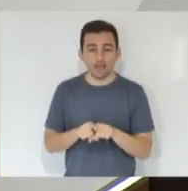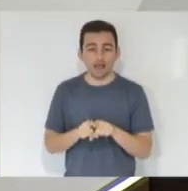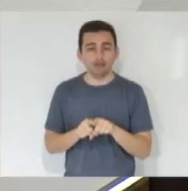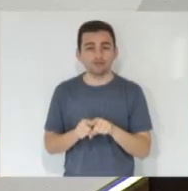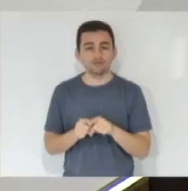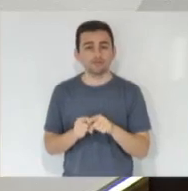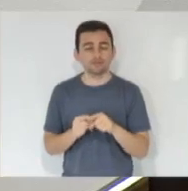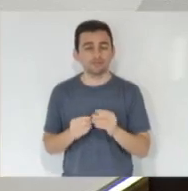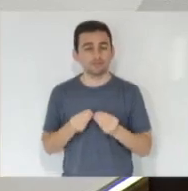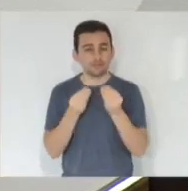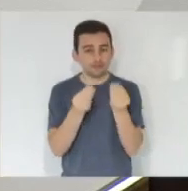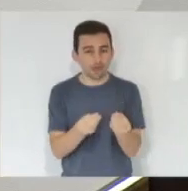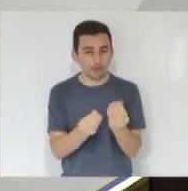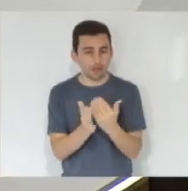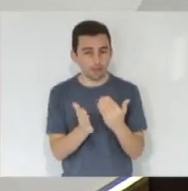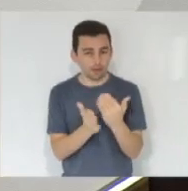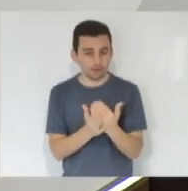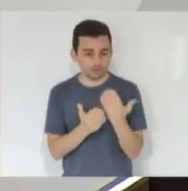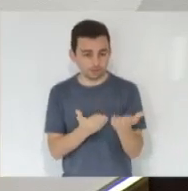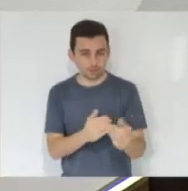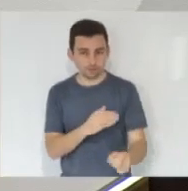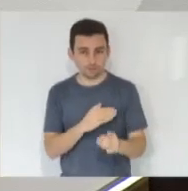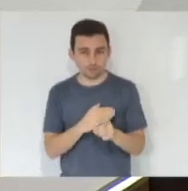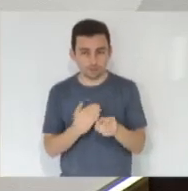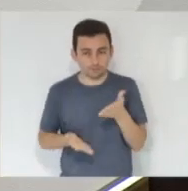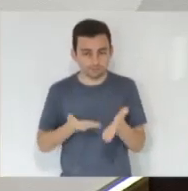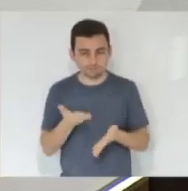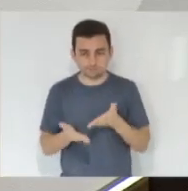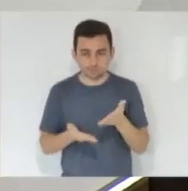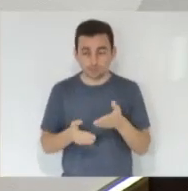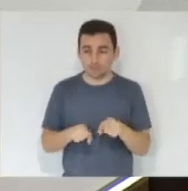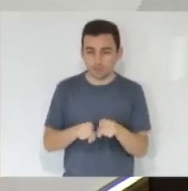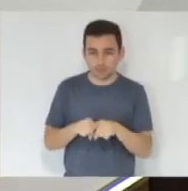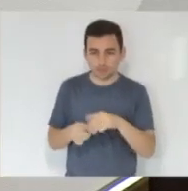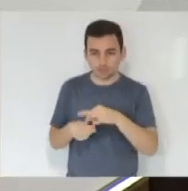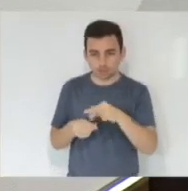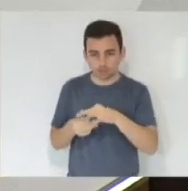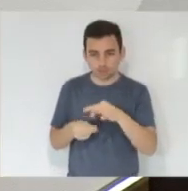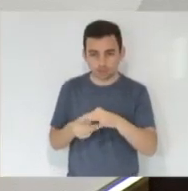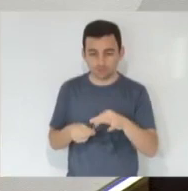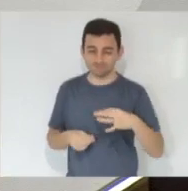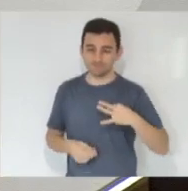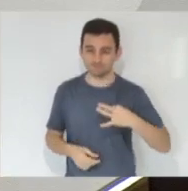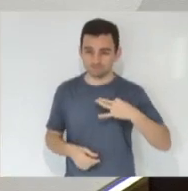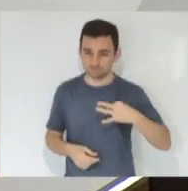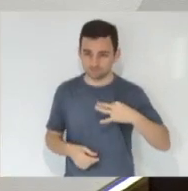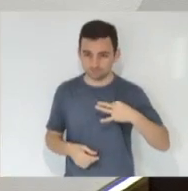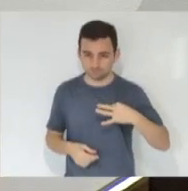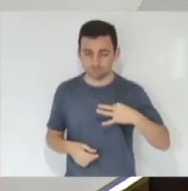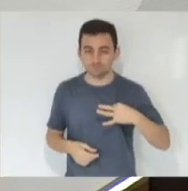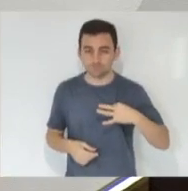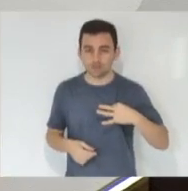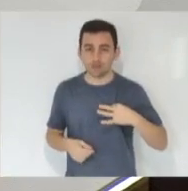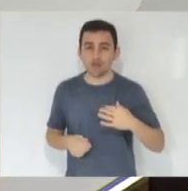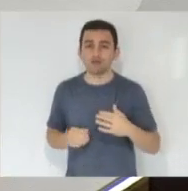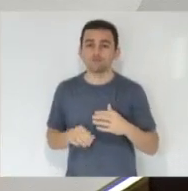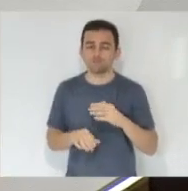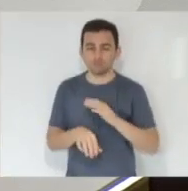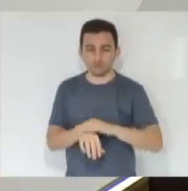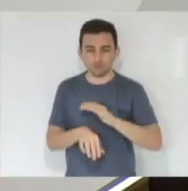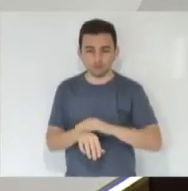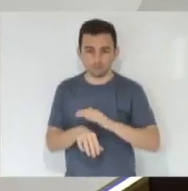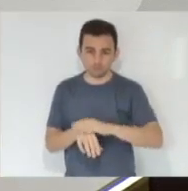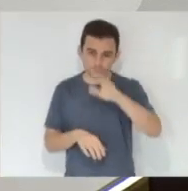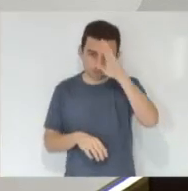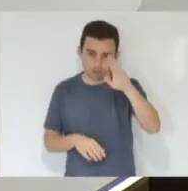recompensar o consumidor e auxiliar entidades sem fins lucrativos que atuem em áreas prioritárias